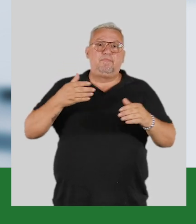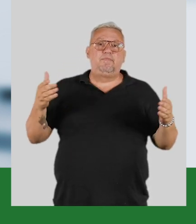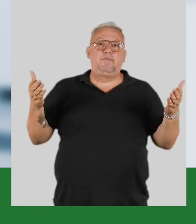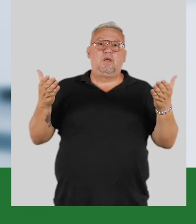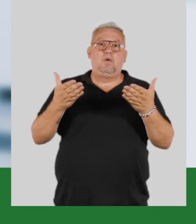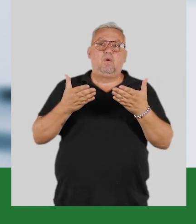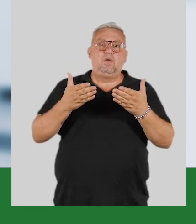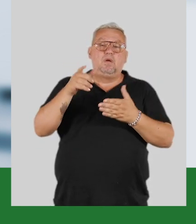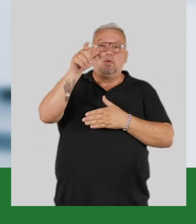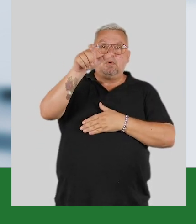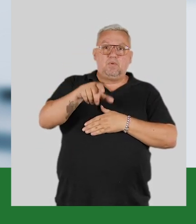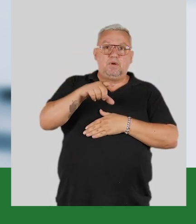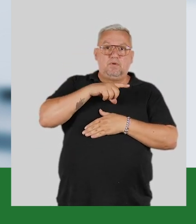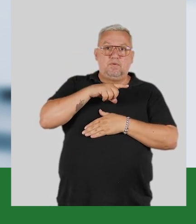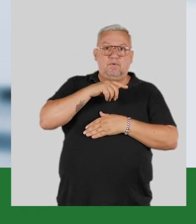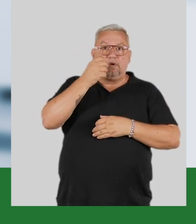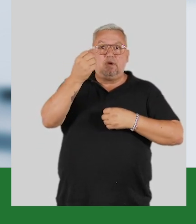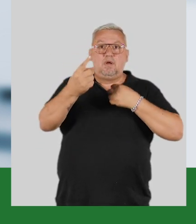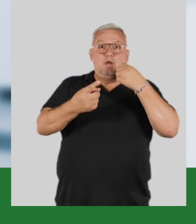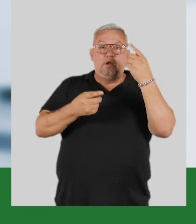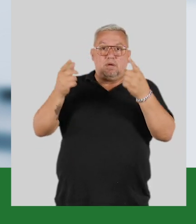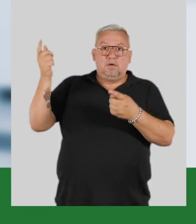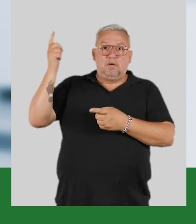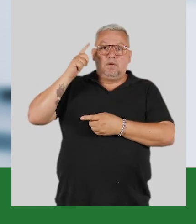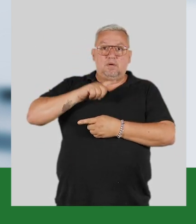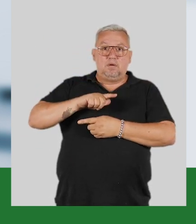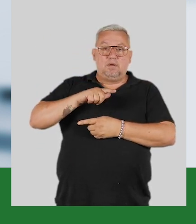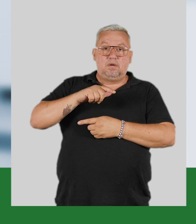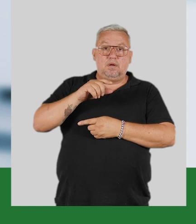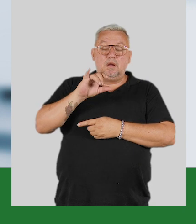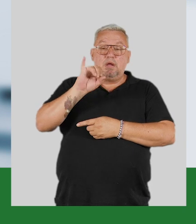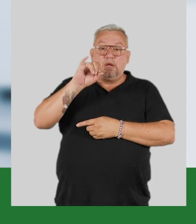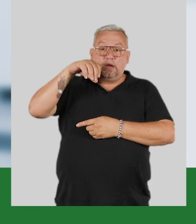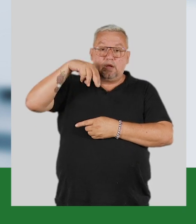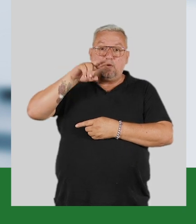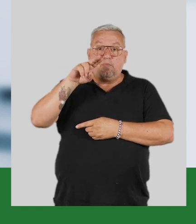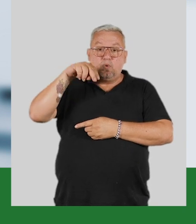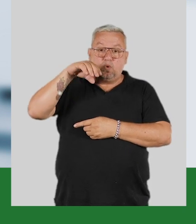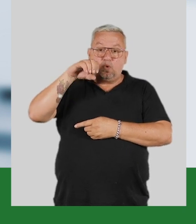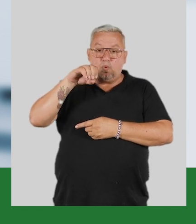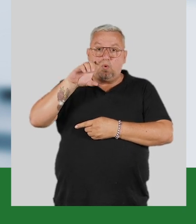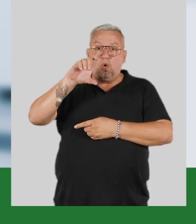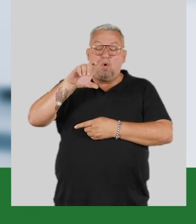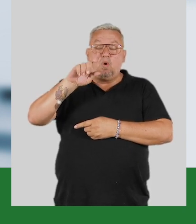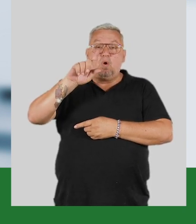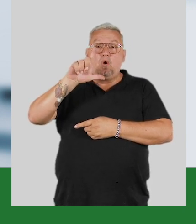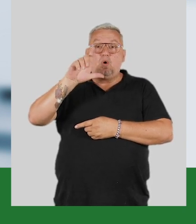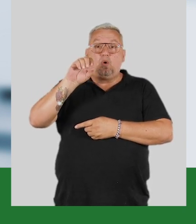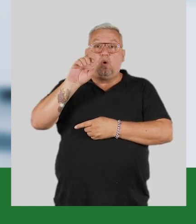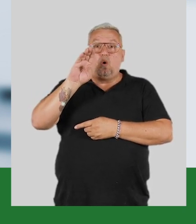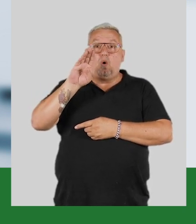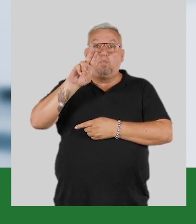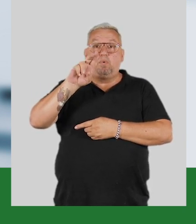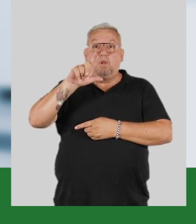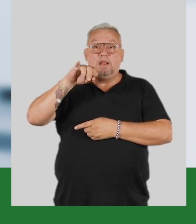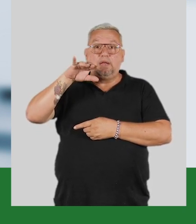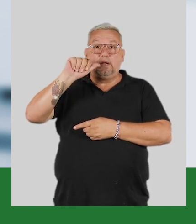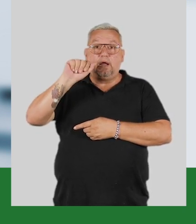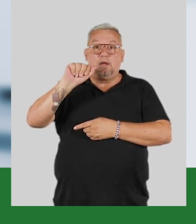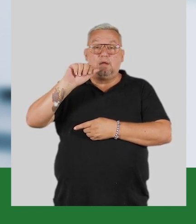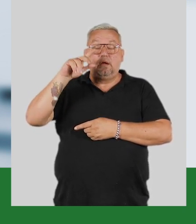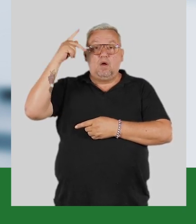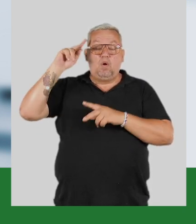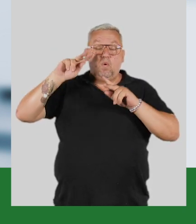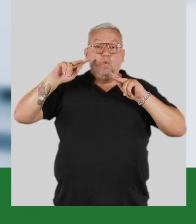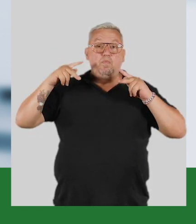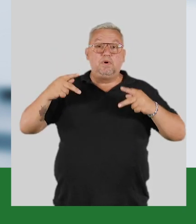Agora, o paciente que tiver eventualmente recebido imunoglobulina humana, neste caso, o ideal é adiar a